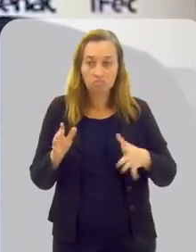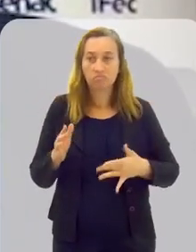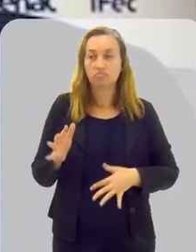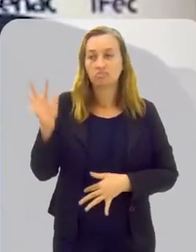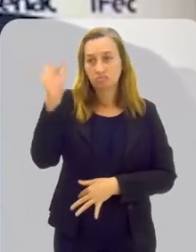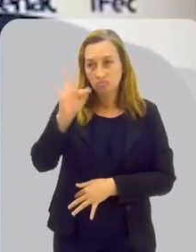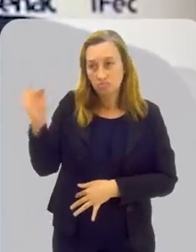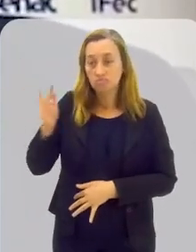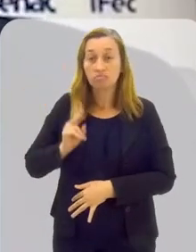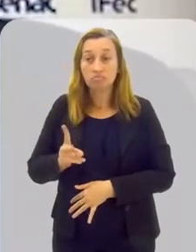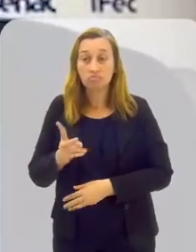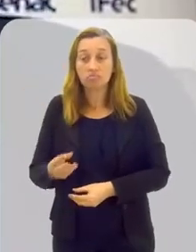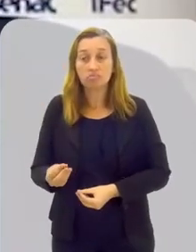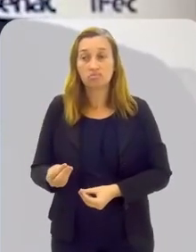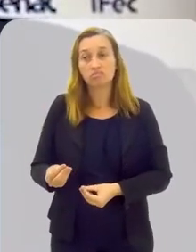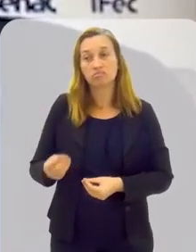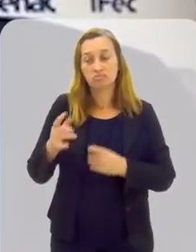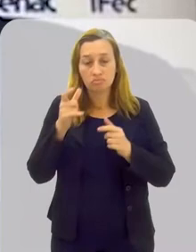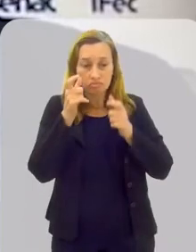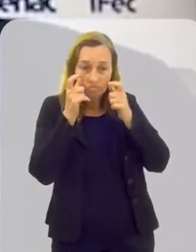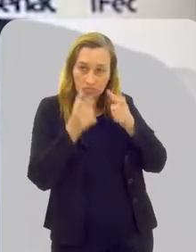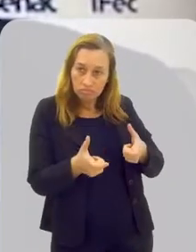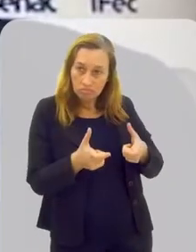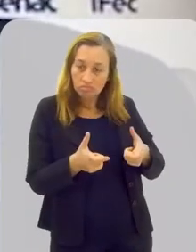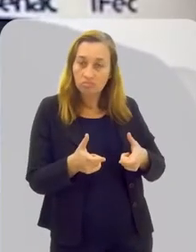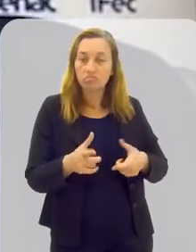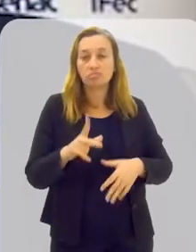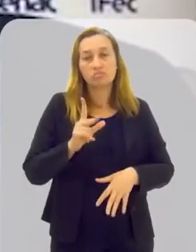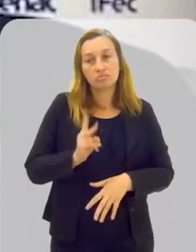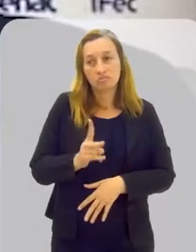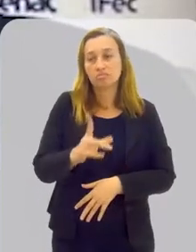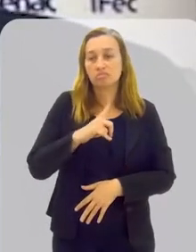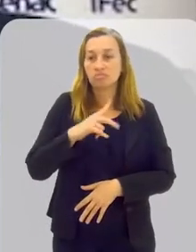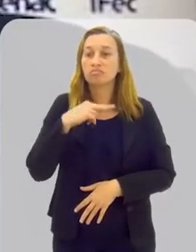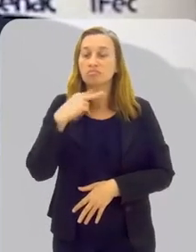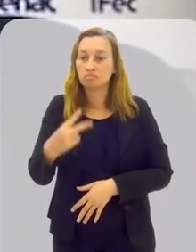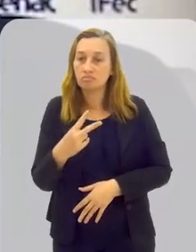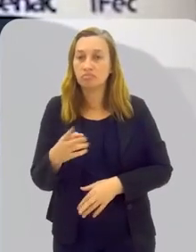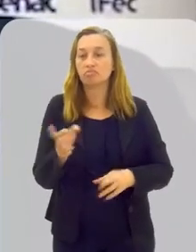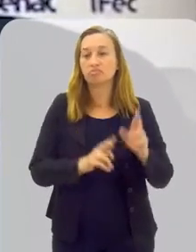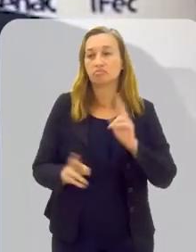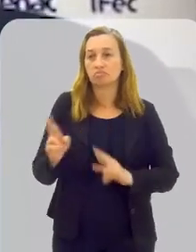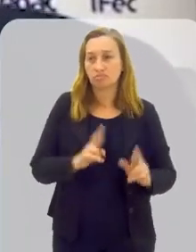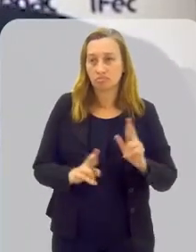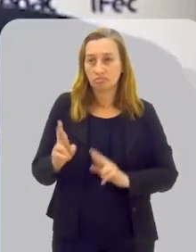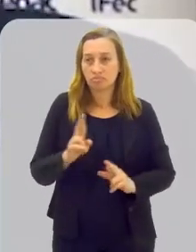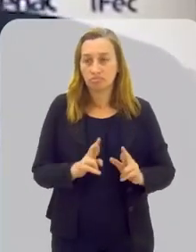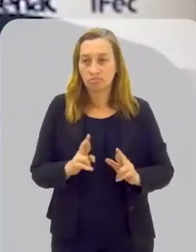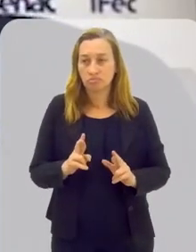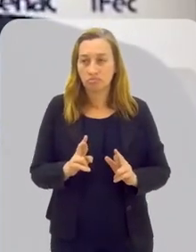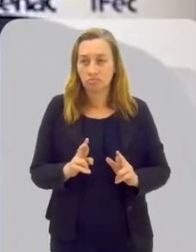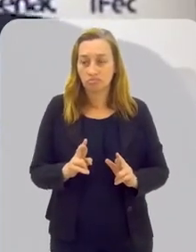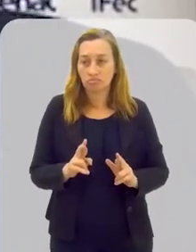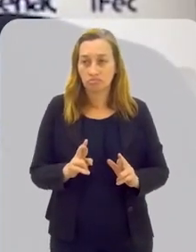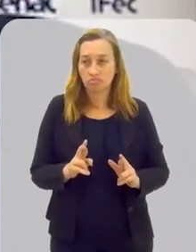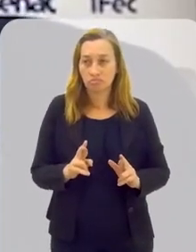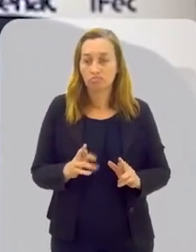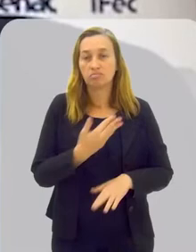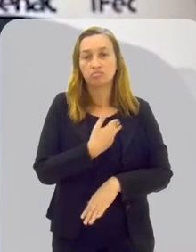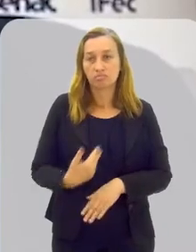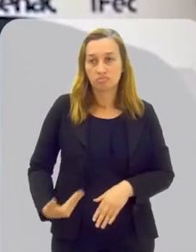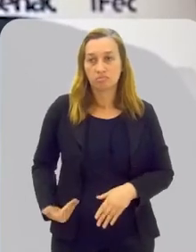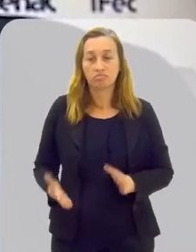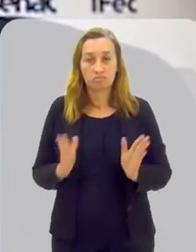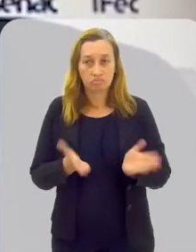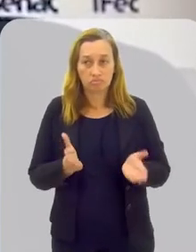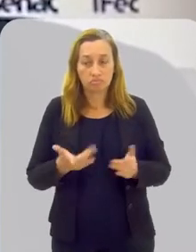o governo do estado em especial falando enquanto Federação sempre nos deu ouvido a gente sempre teve voz muito ativa com